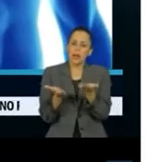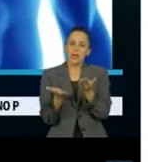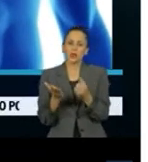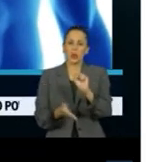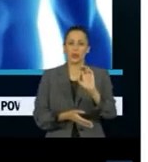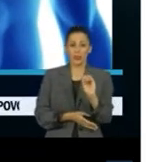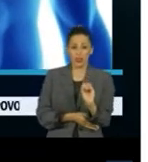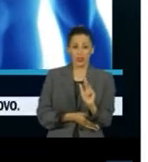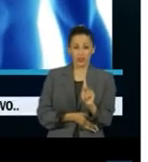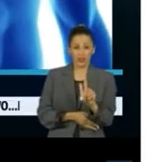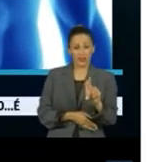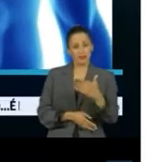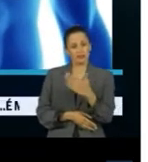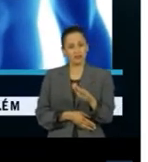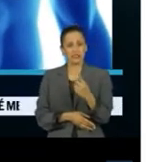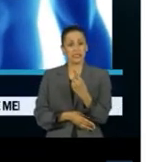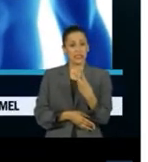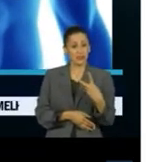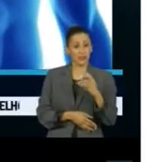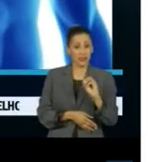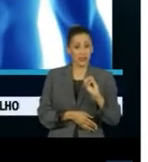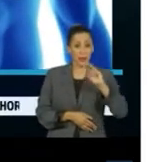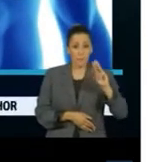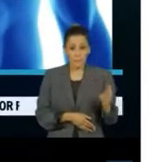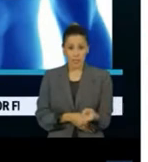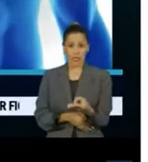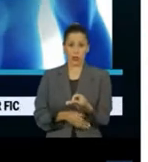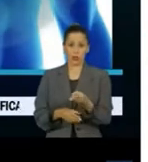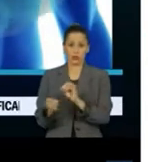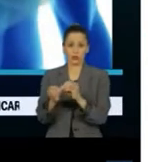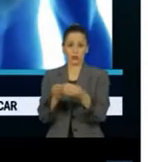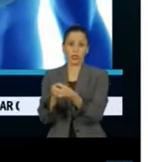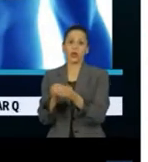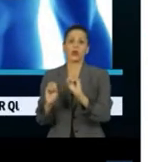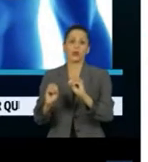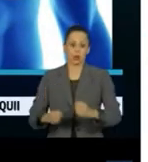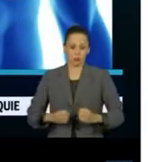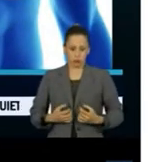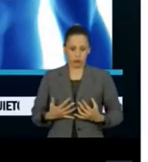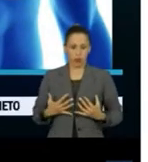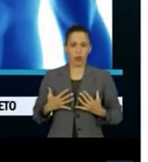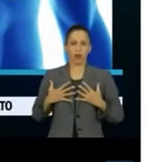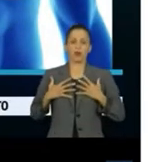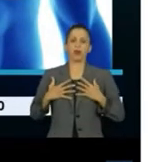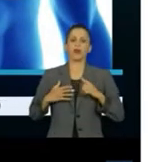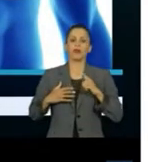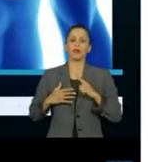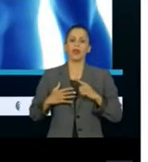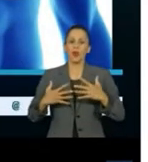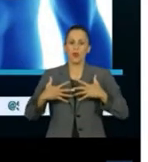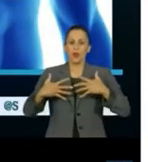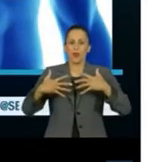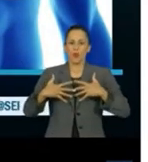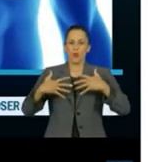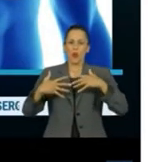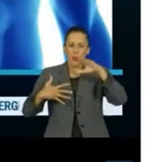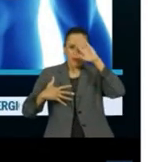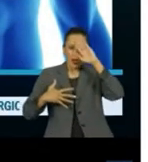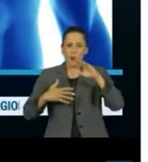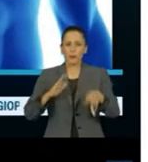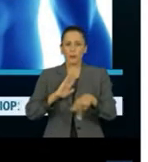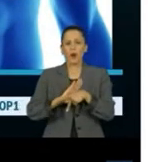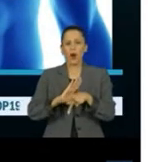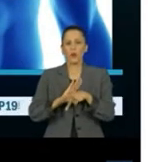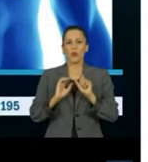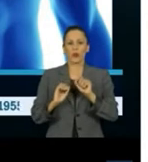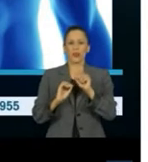milhões. A expectativa é que as células vão para o pulmão, acabem com o processo inflamatório provocado pela